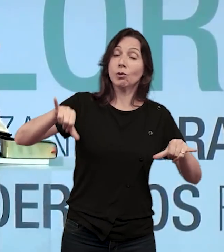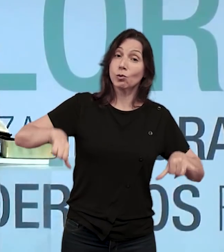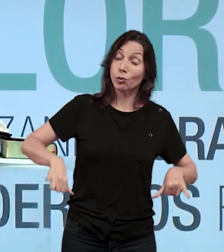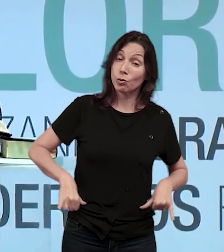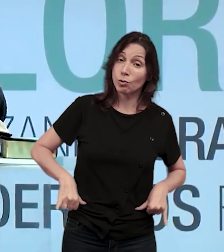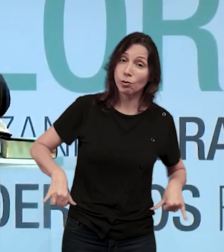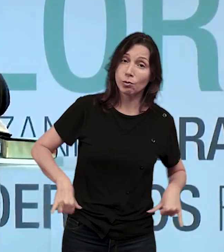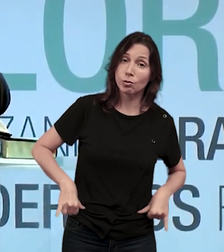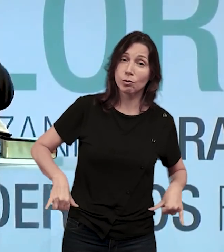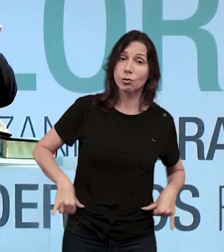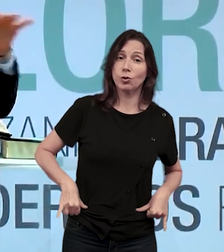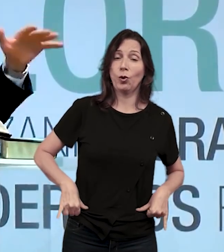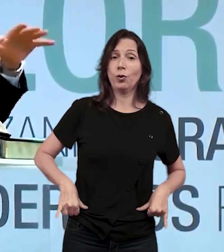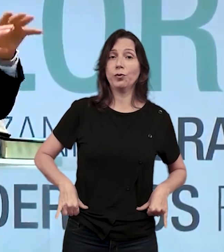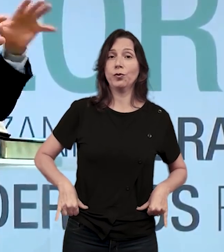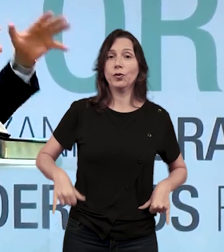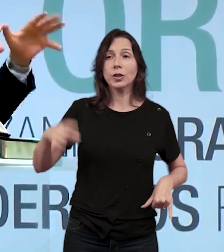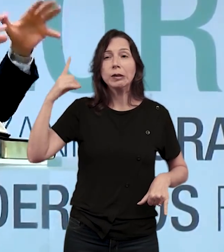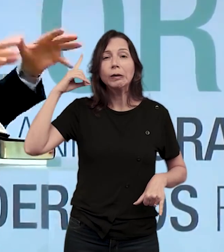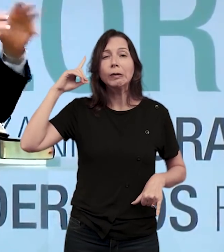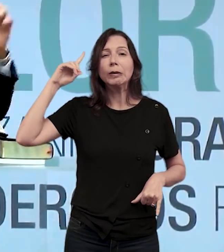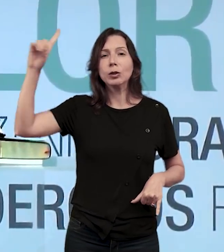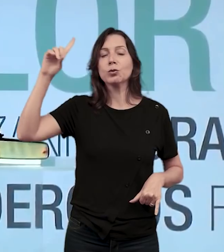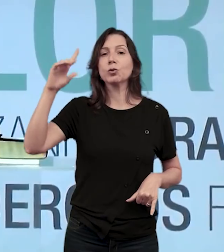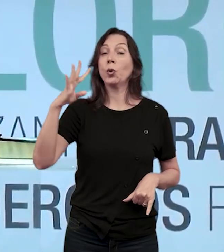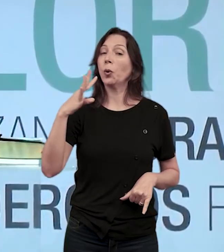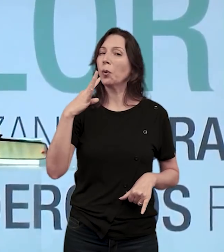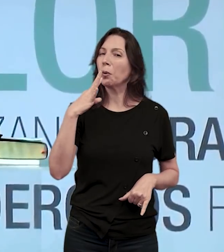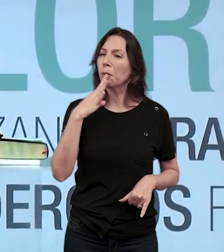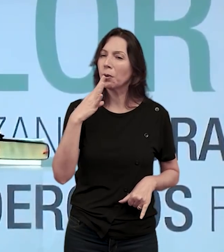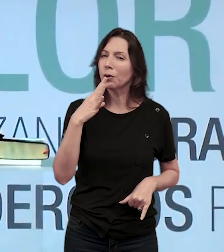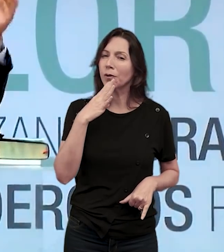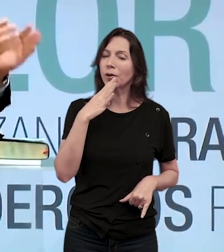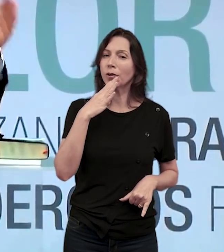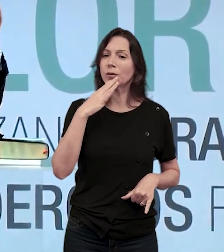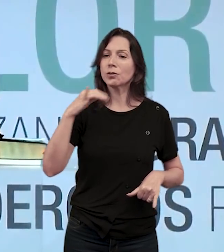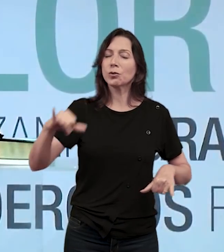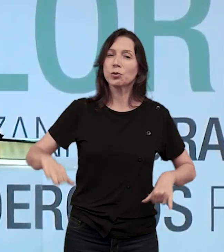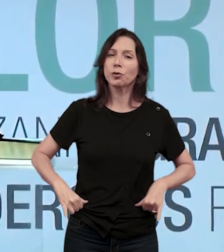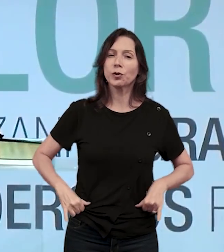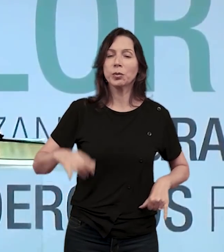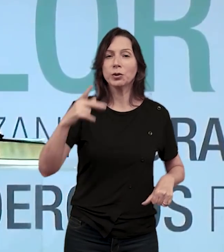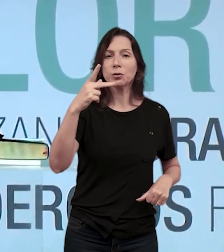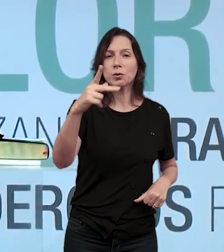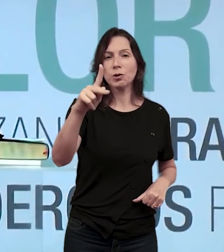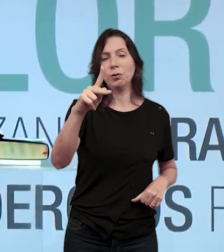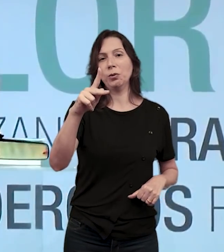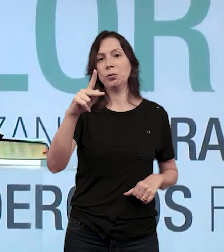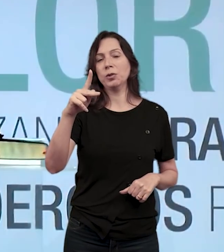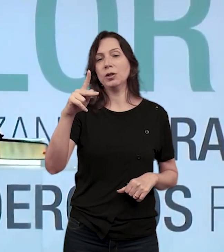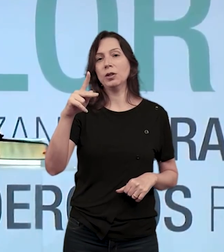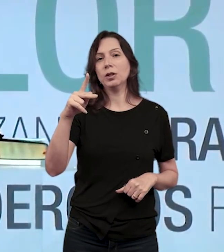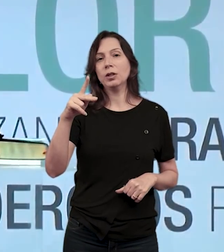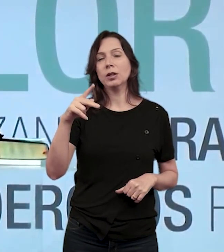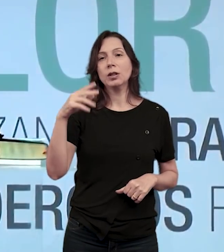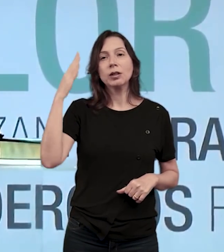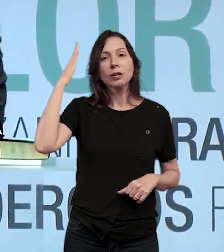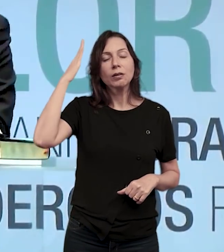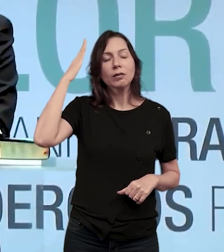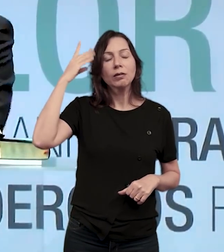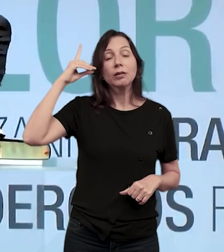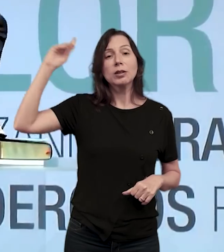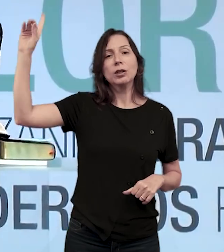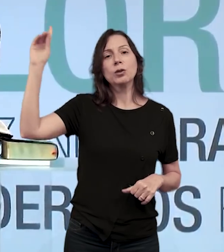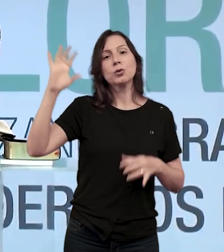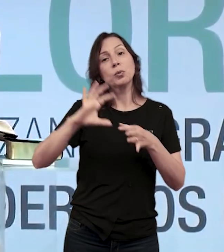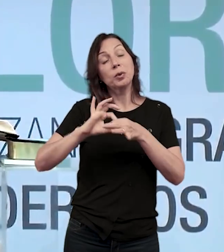seu sofrimento não está fora do controle de Deus, do conhecimento de Deus, da permissão de